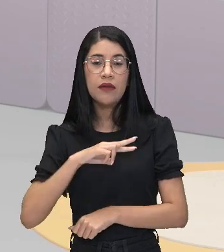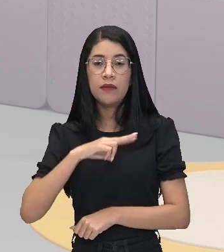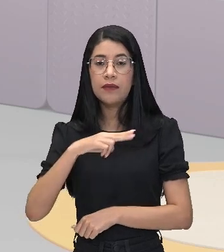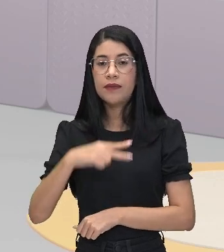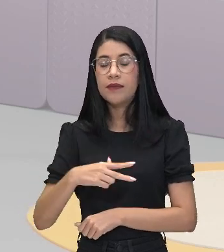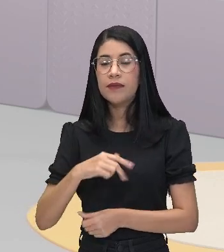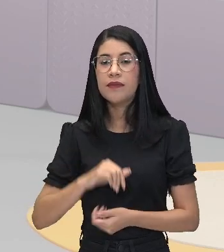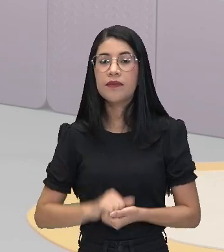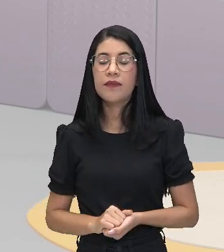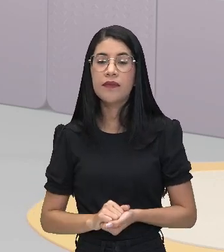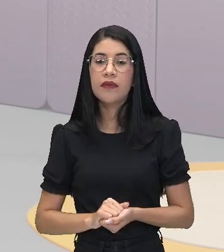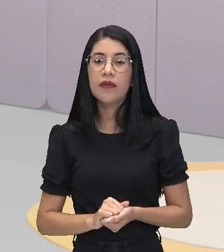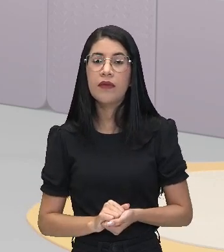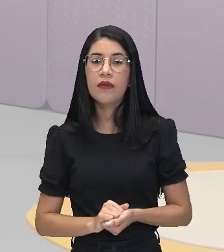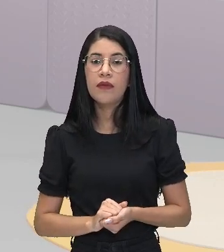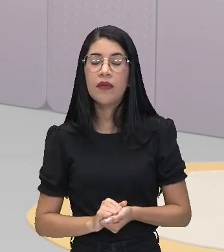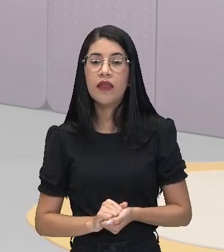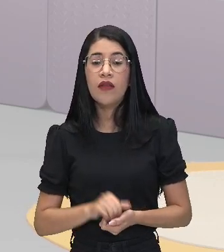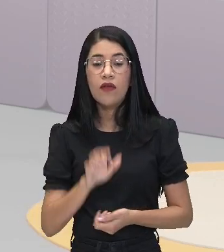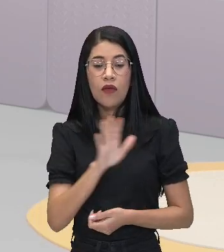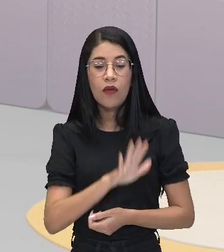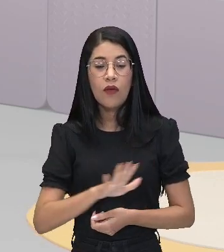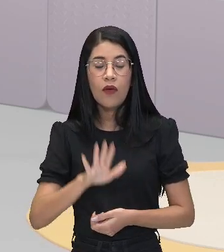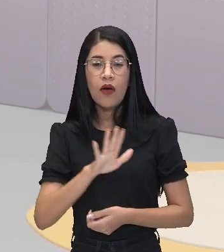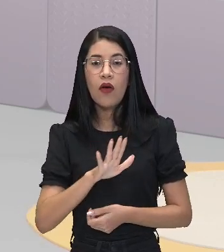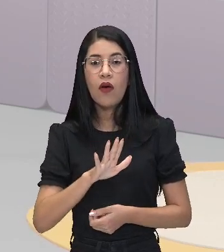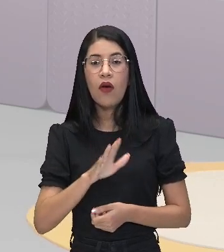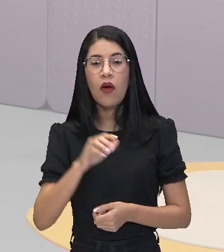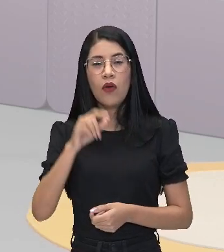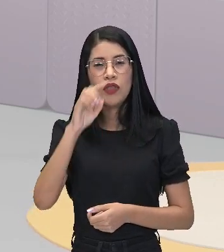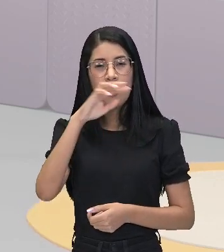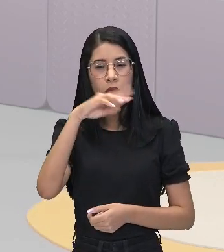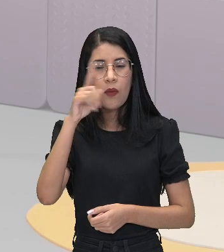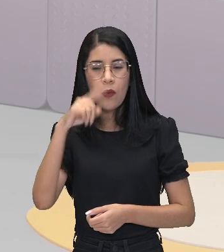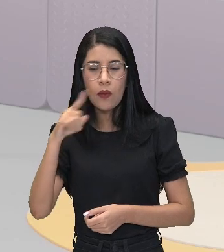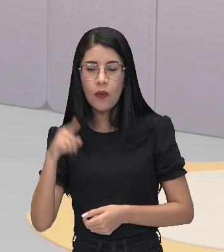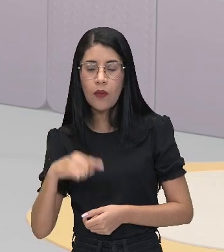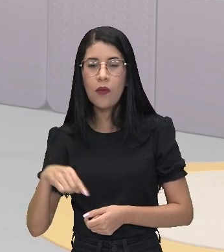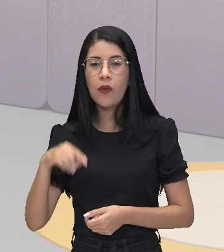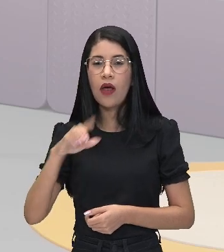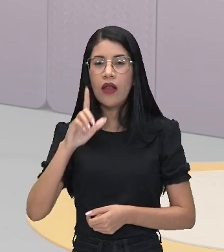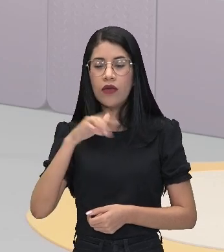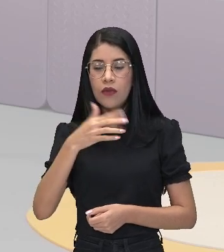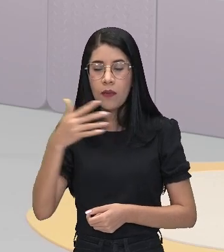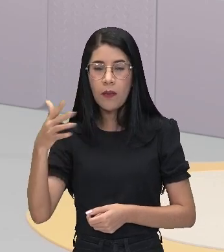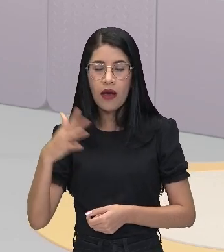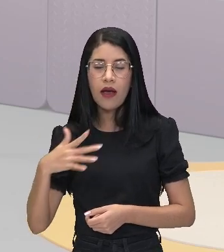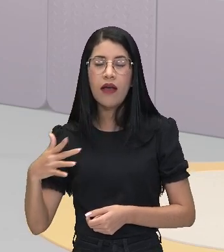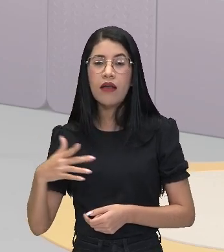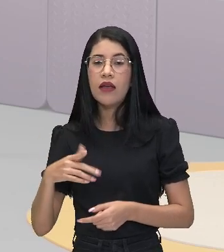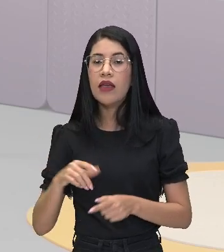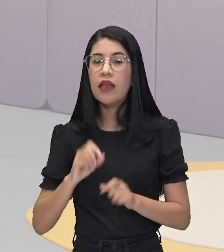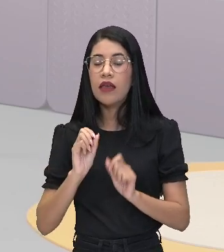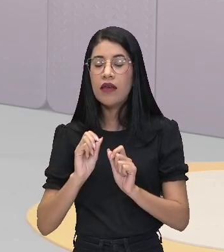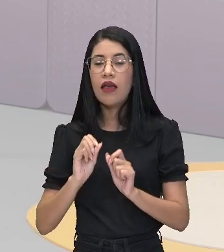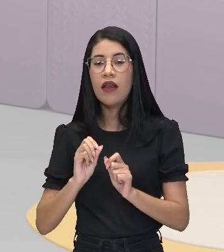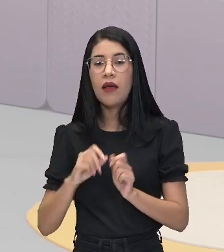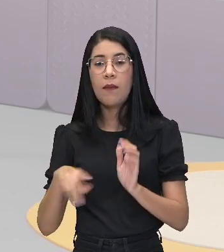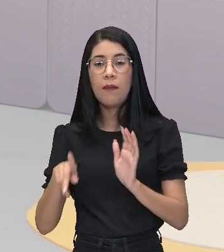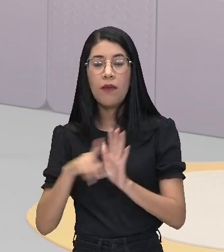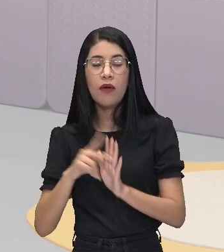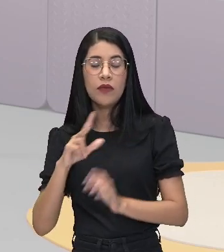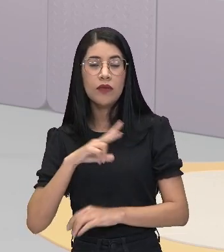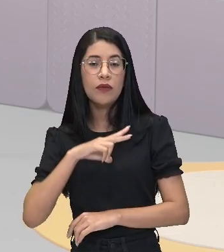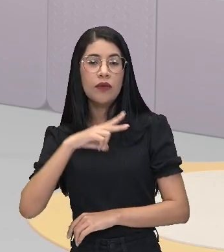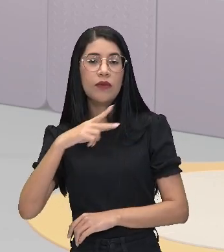Ali, então, ficou o território onde hoje é o litoral brasileiro, sob possessão portuguesa. Isso viria a